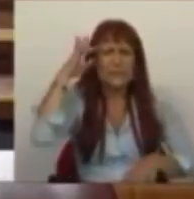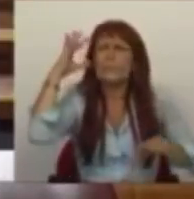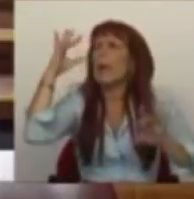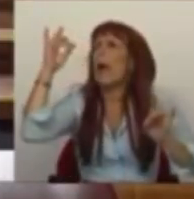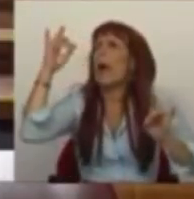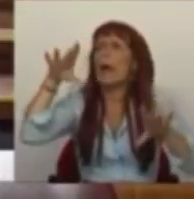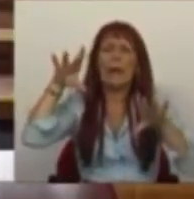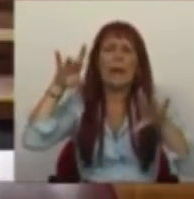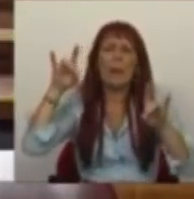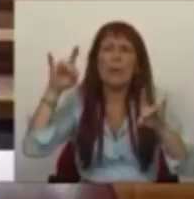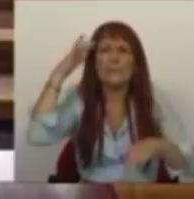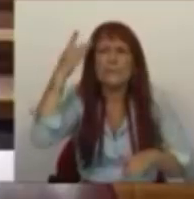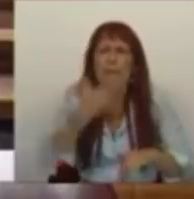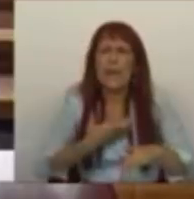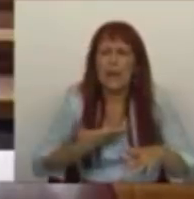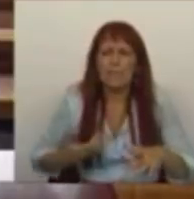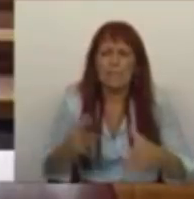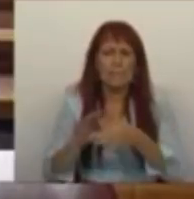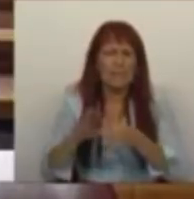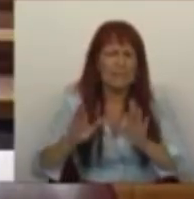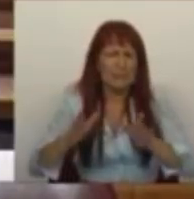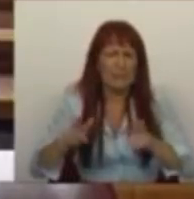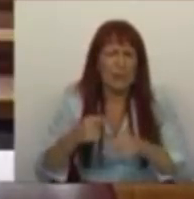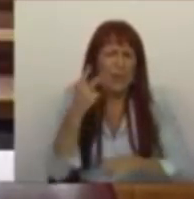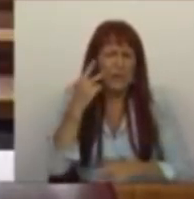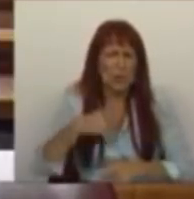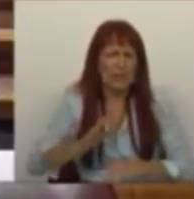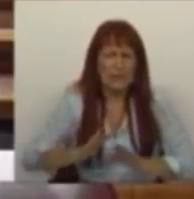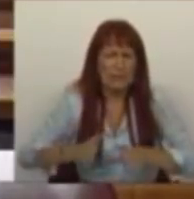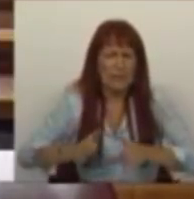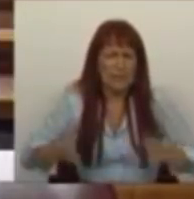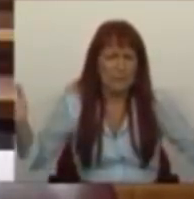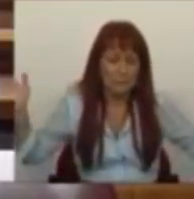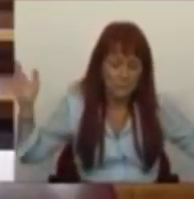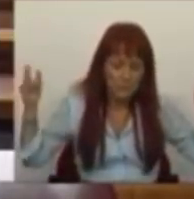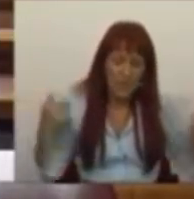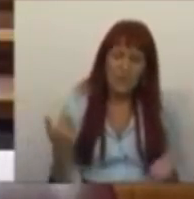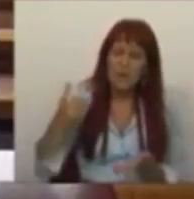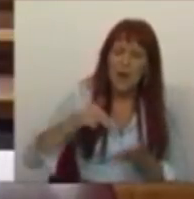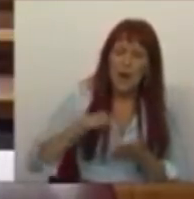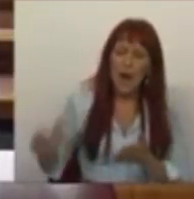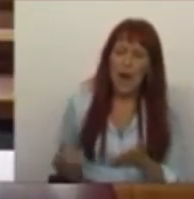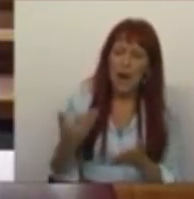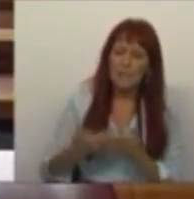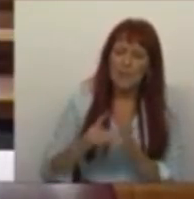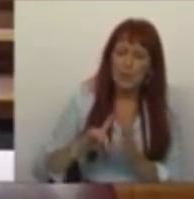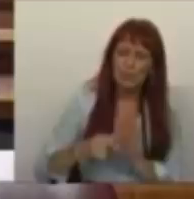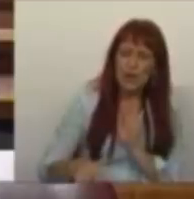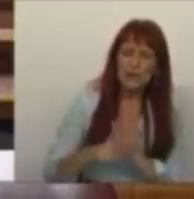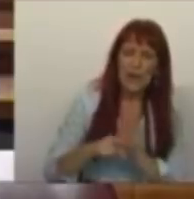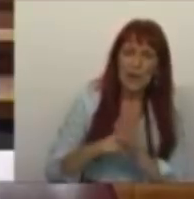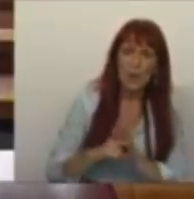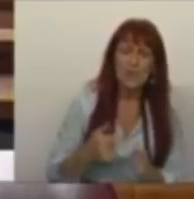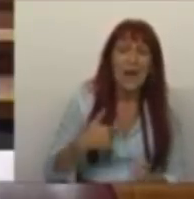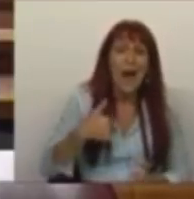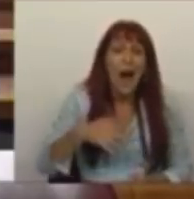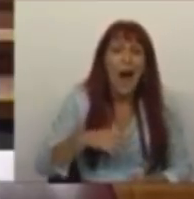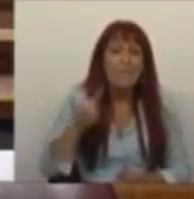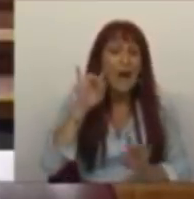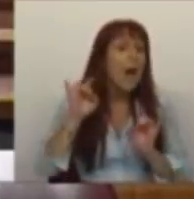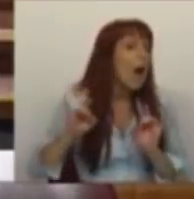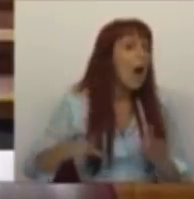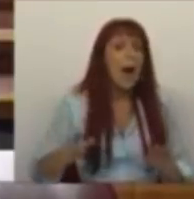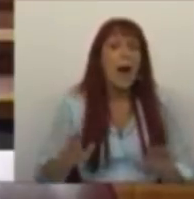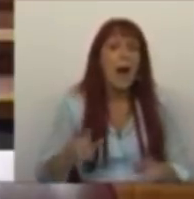está agarrada a esse tipo de passado, não precisa disso para sobreviver, e por isso vem aqui hoje apresentar um projeto de lei que pretende prevenir